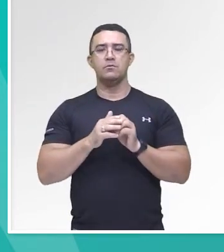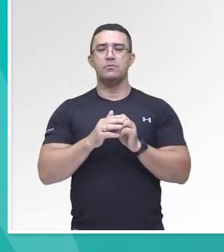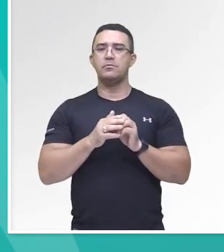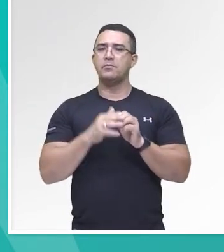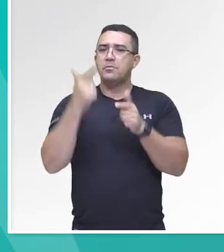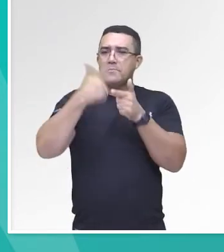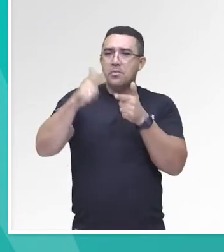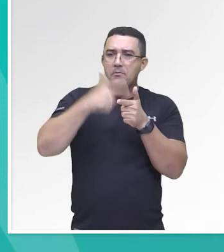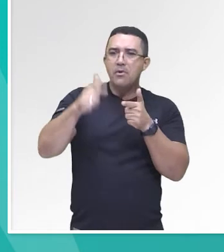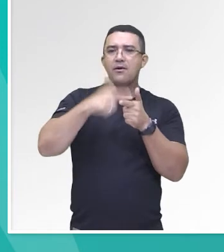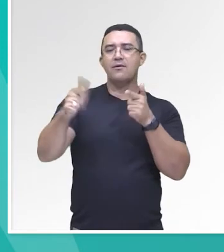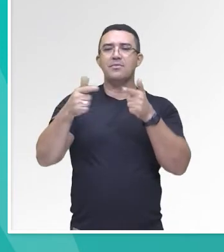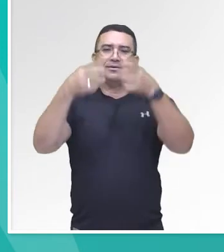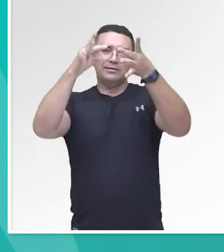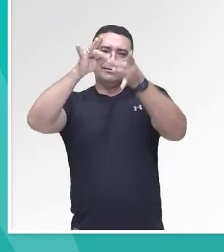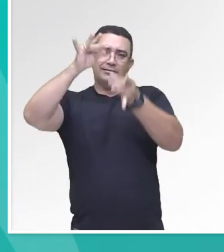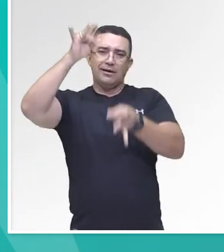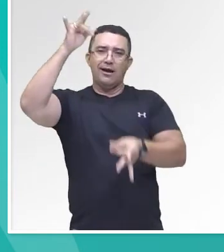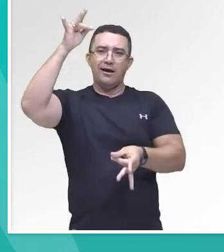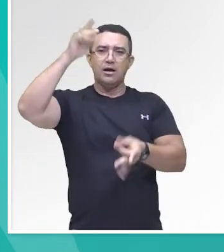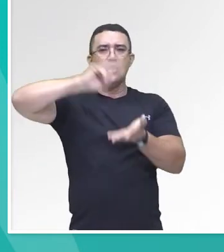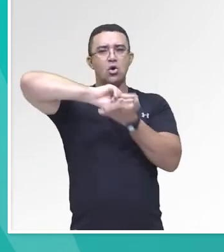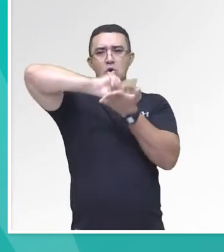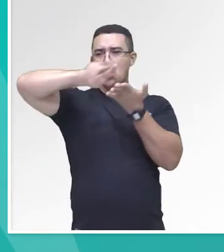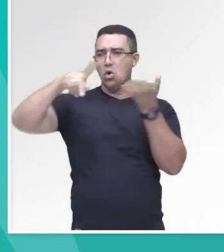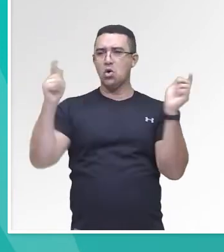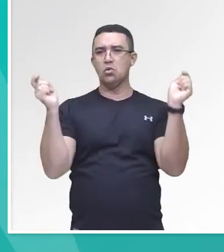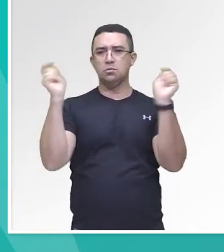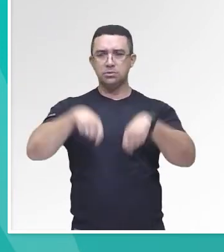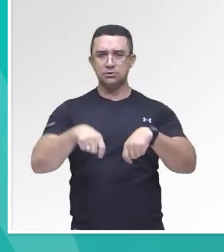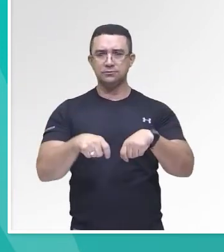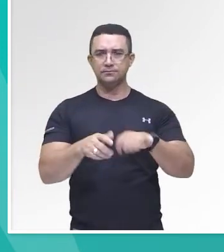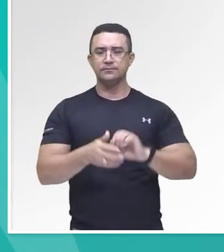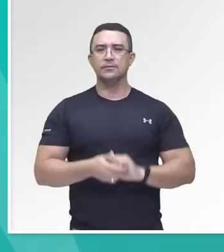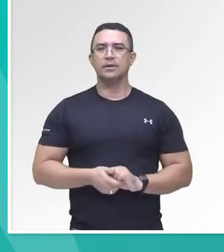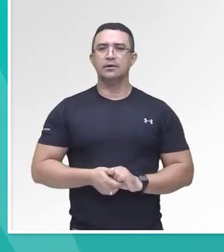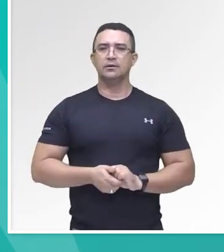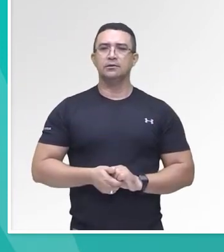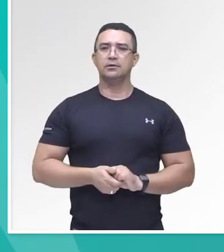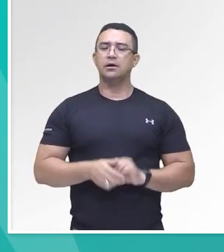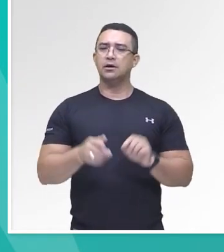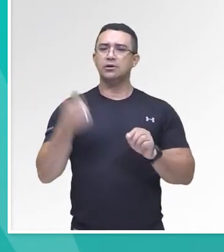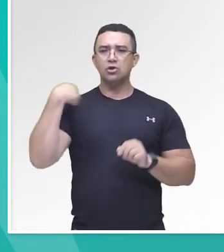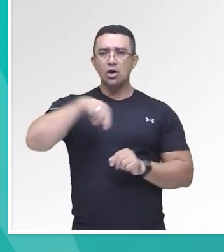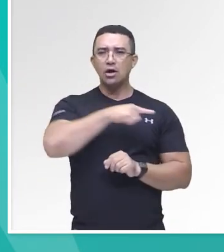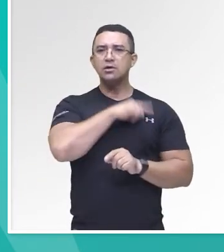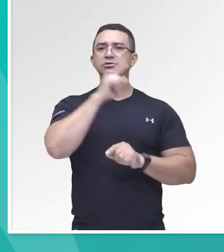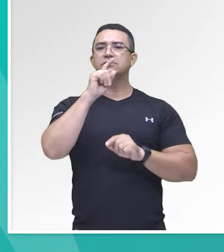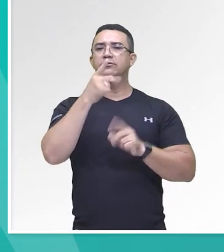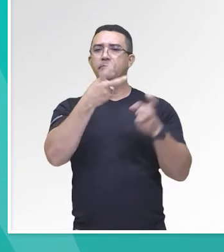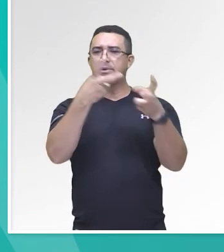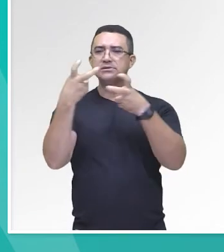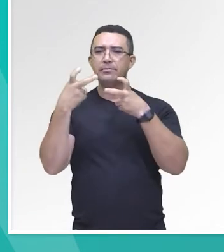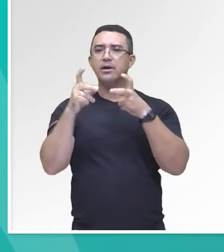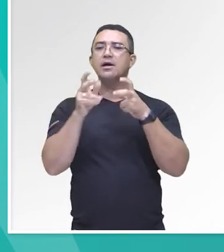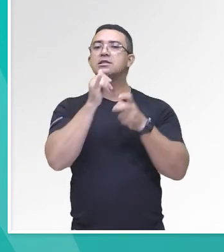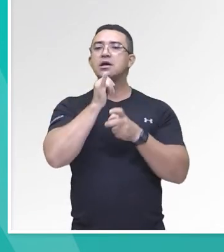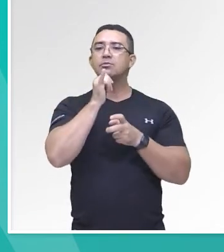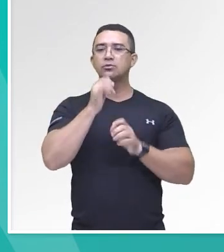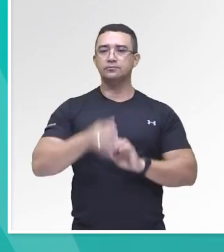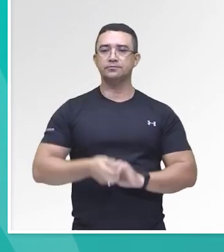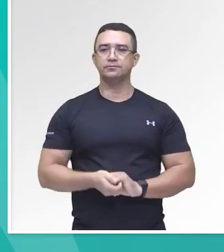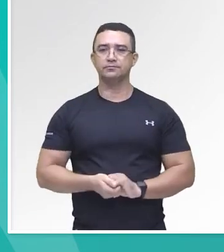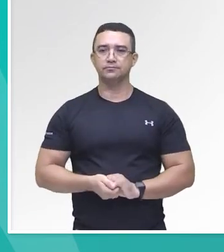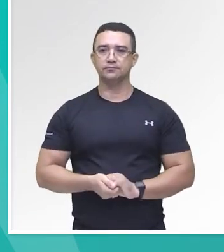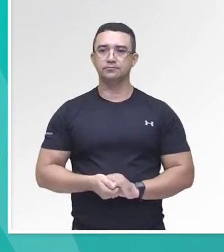exemplificação, por detalhamento, entre outras possibilidades. E aí, a gente vai observar o nosso exemplo. Olhem